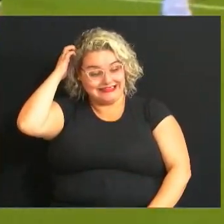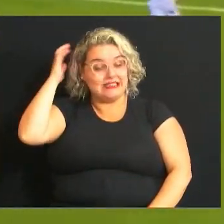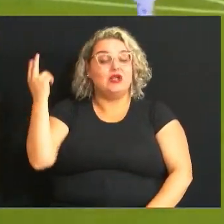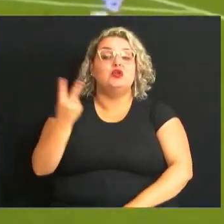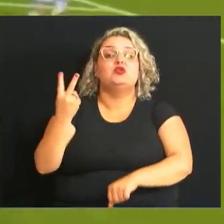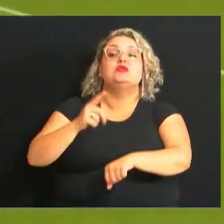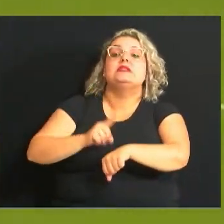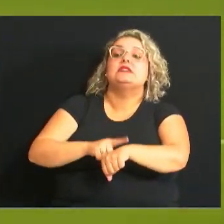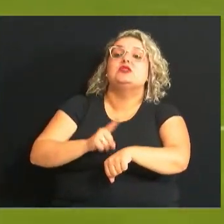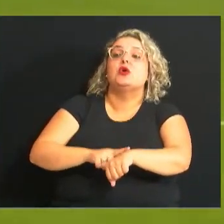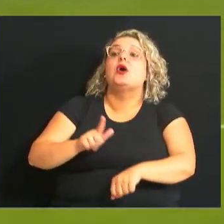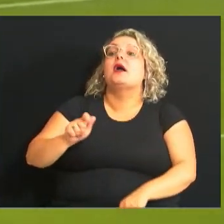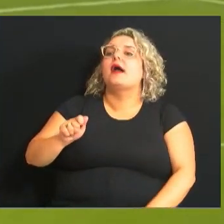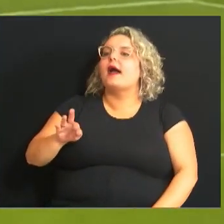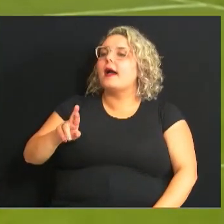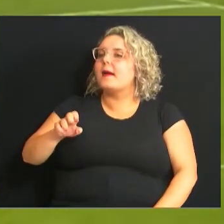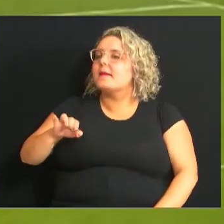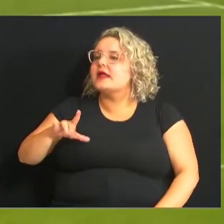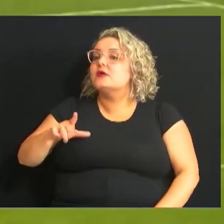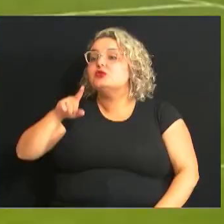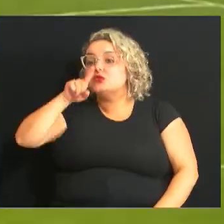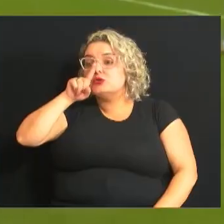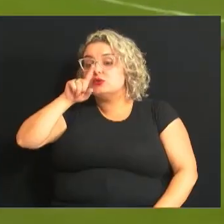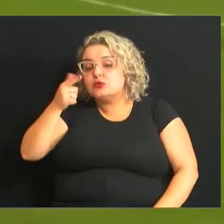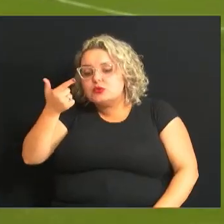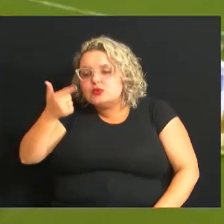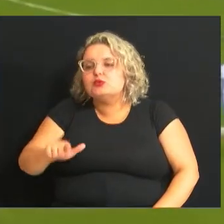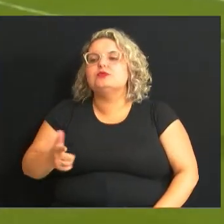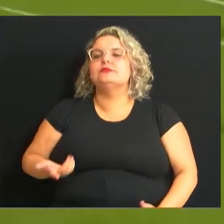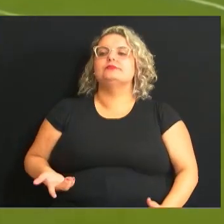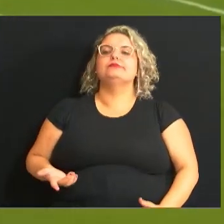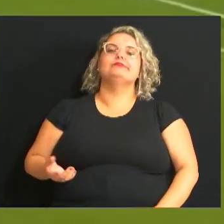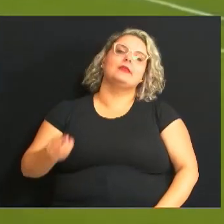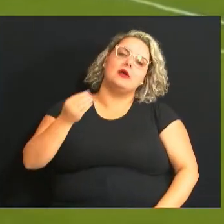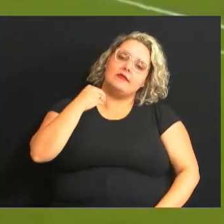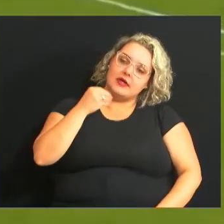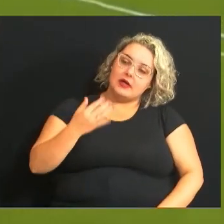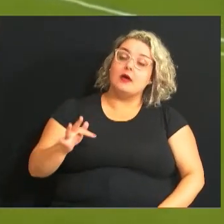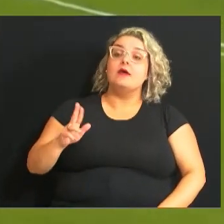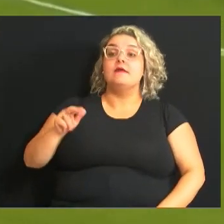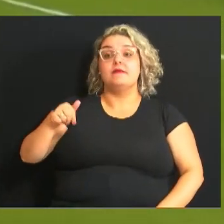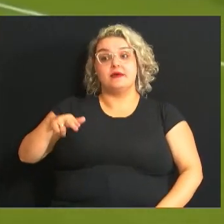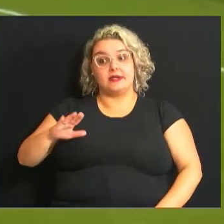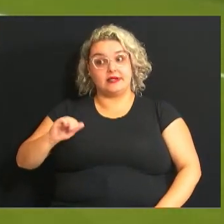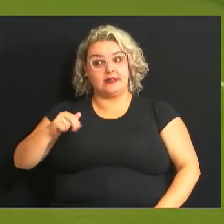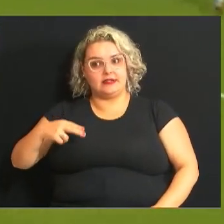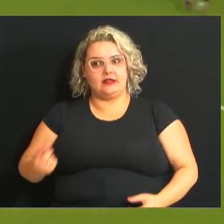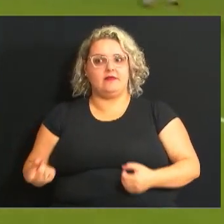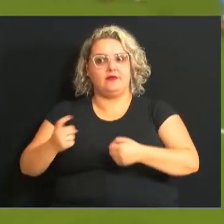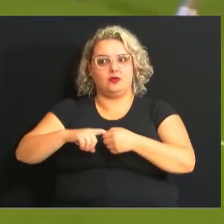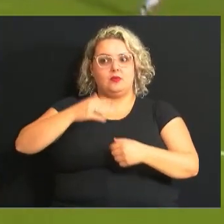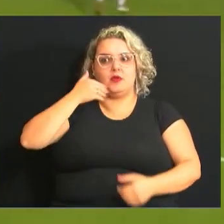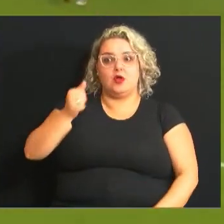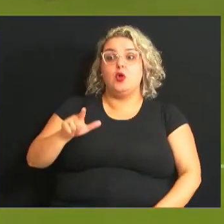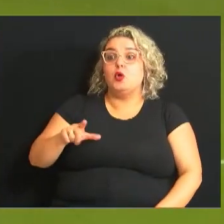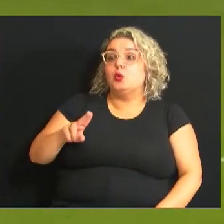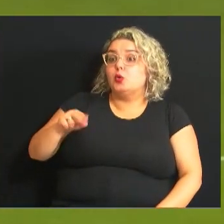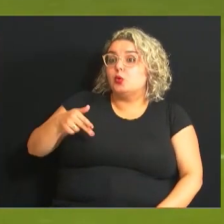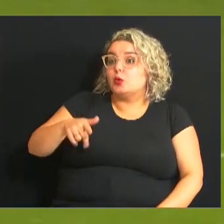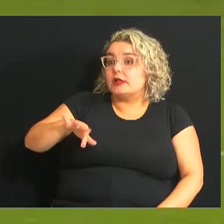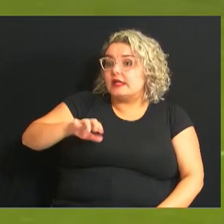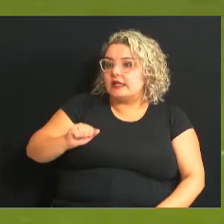de novo arriscou, mas sem força. A Francana voltou melhor e Luquinha pela esquerda